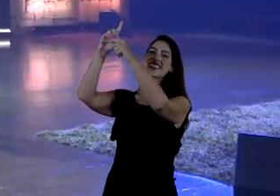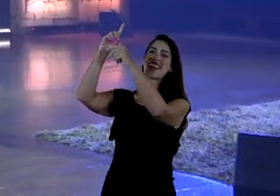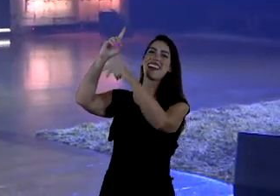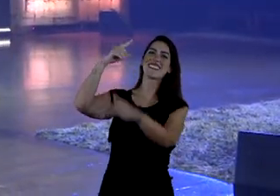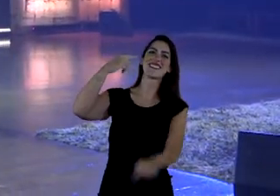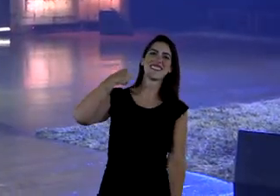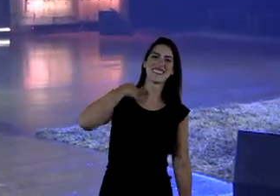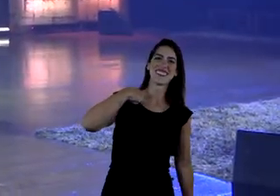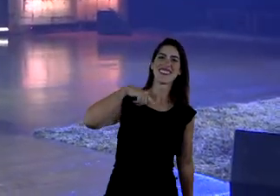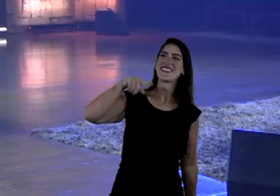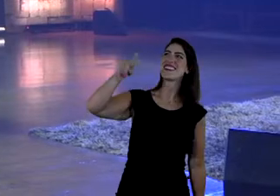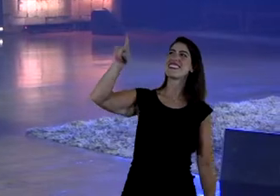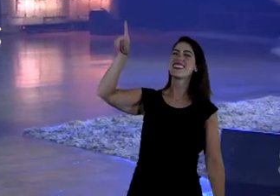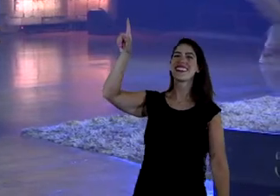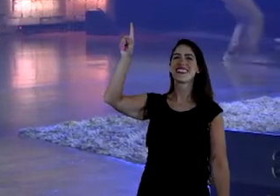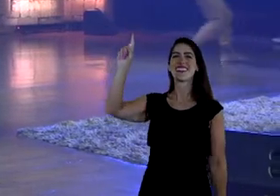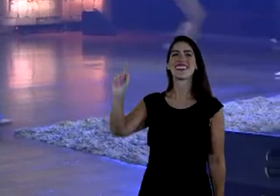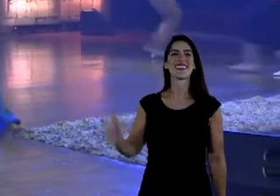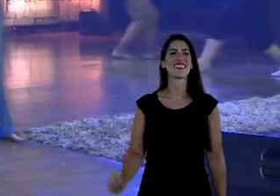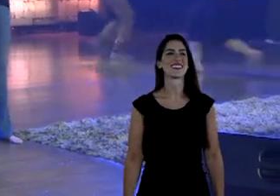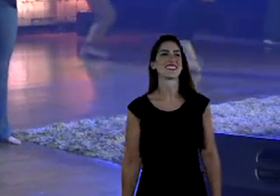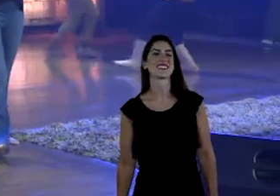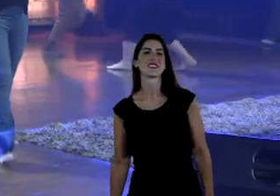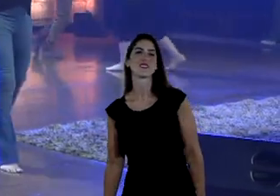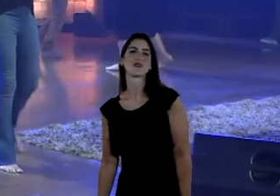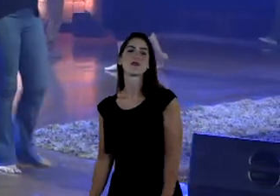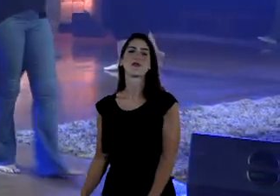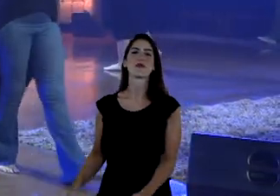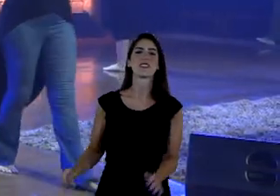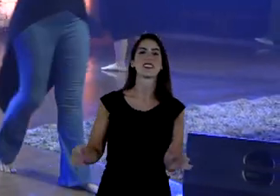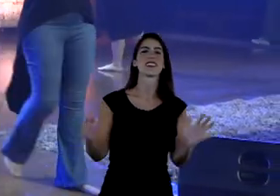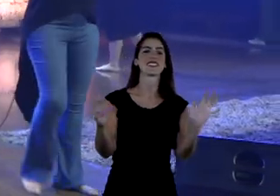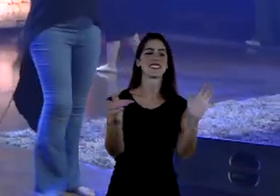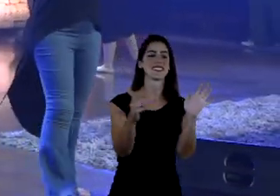Com ele eu irei,